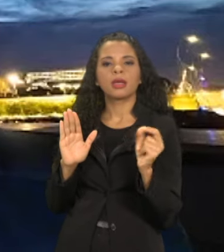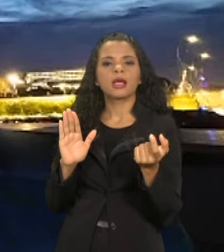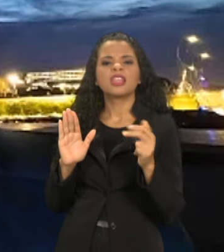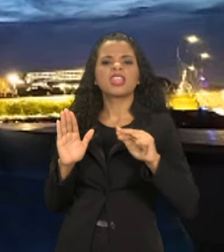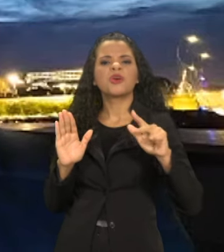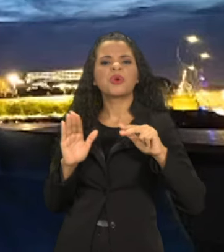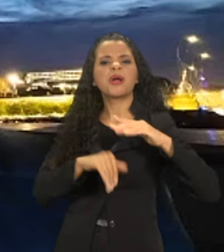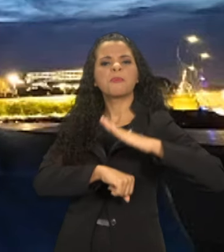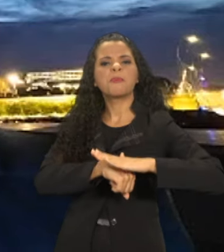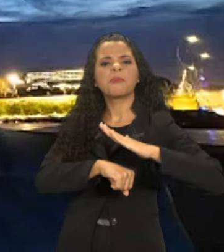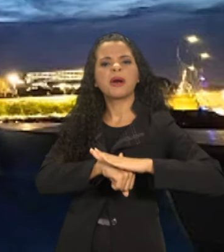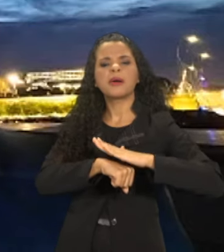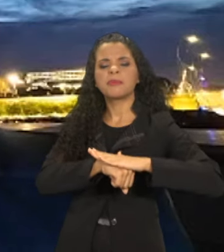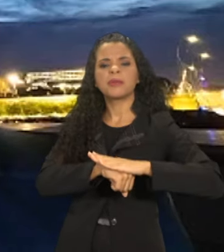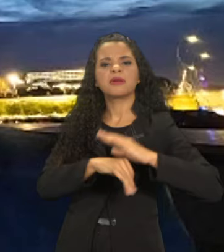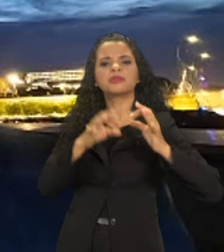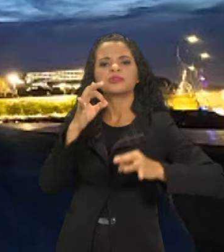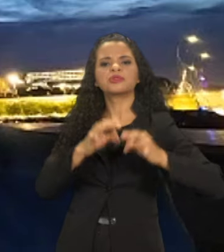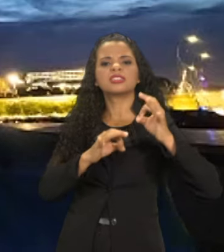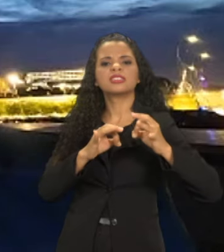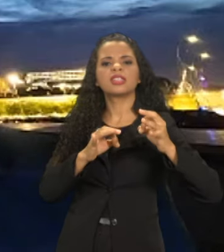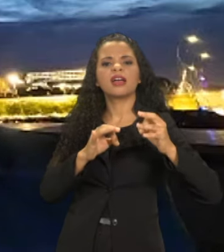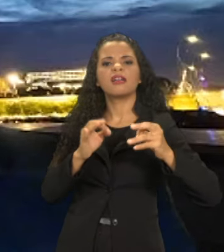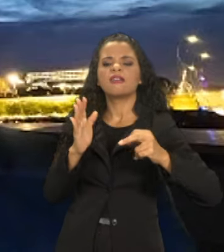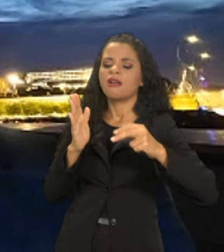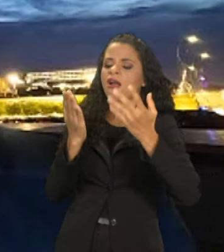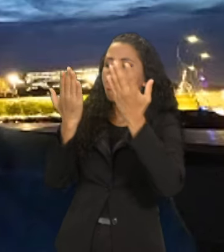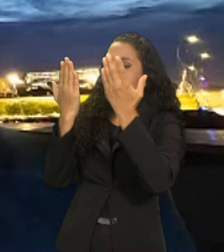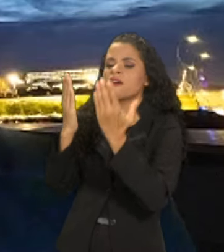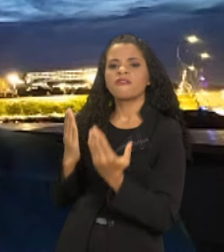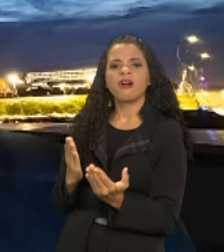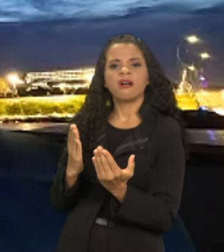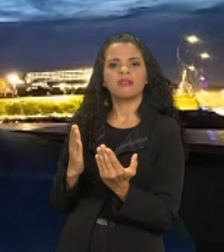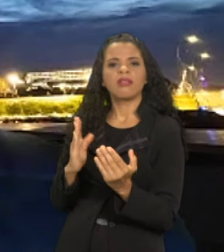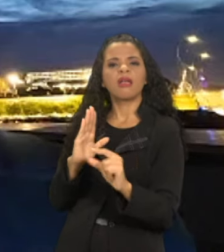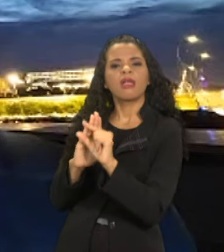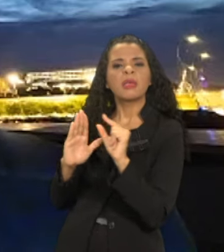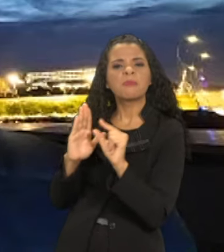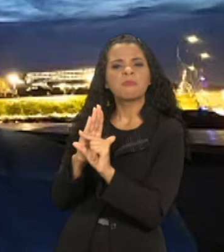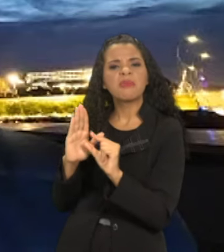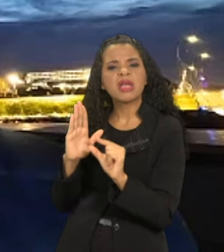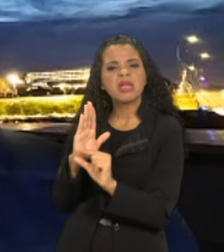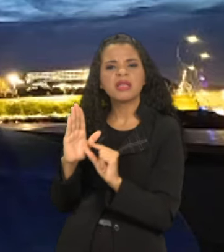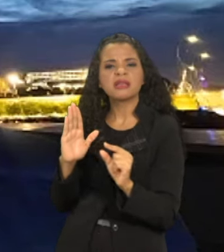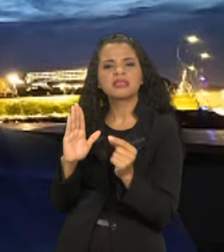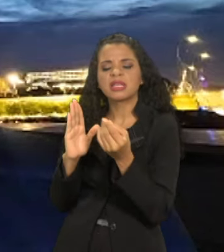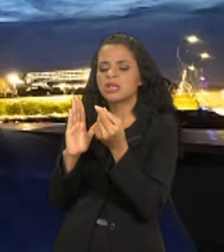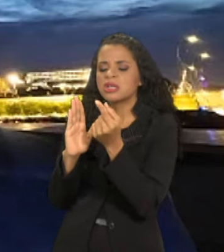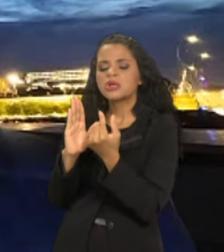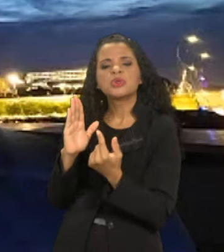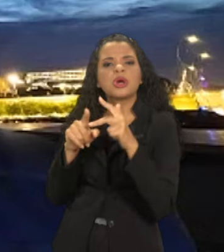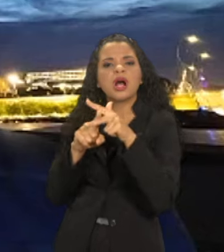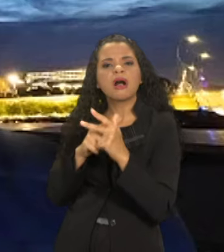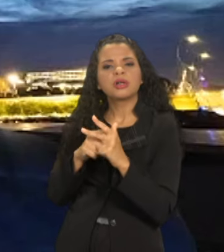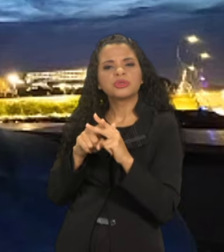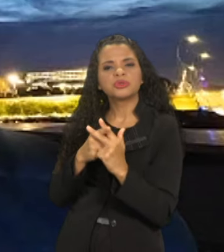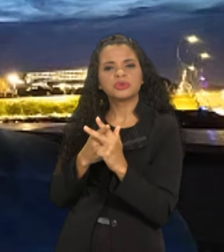de cláusulas e condições, adentrando em minúcias do ajuste para vetar